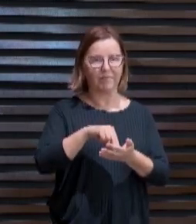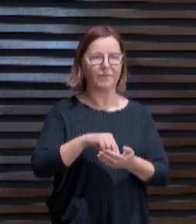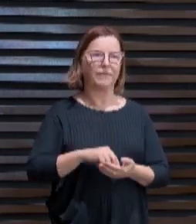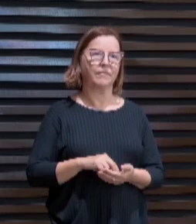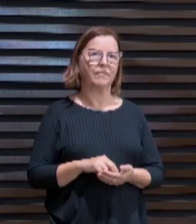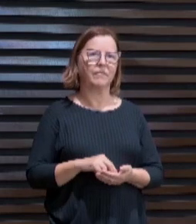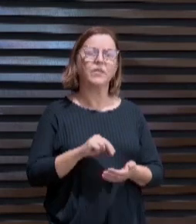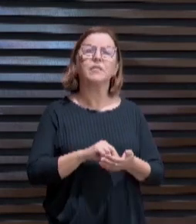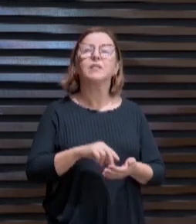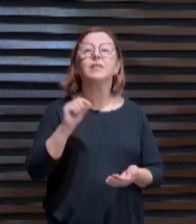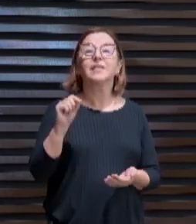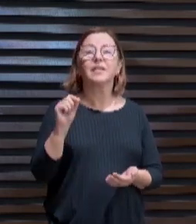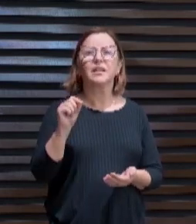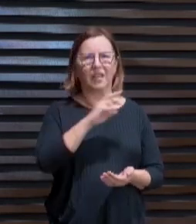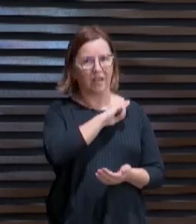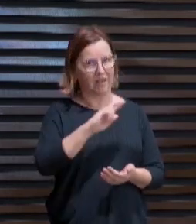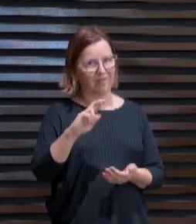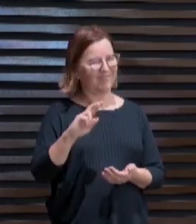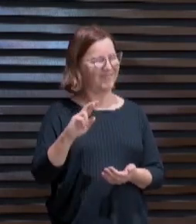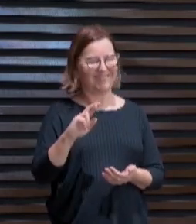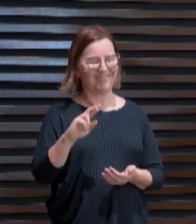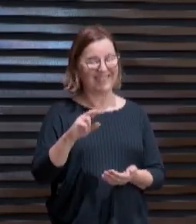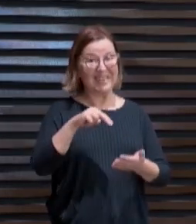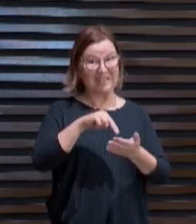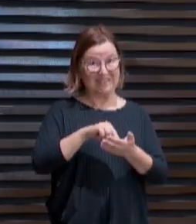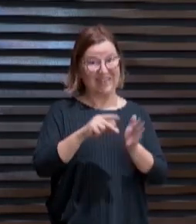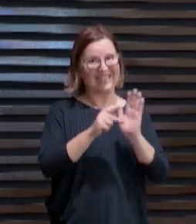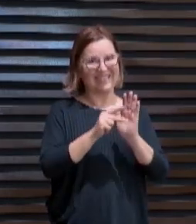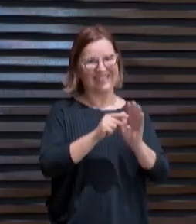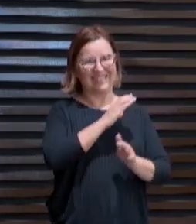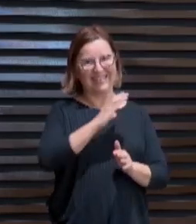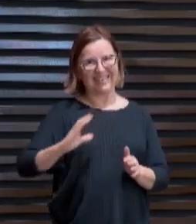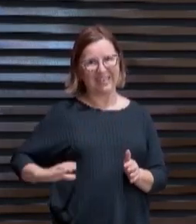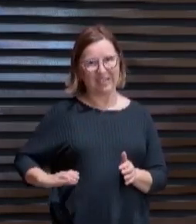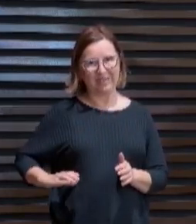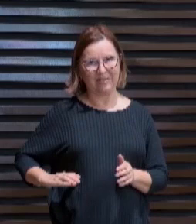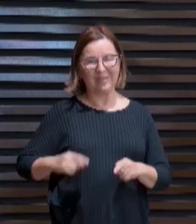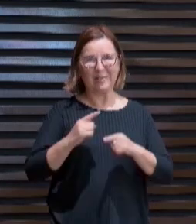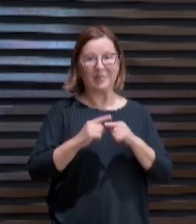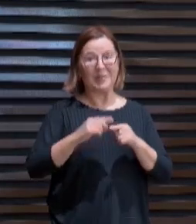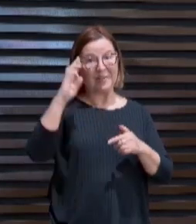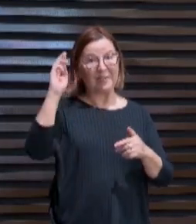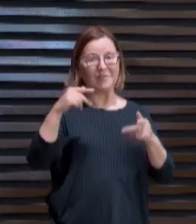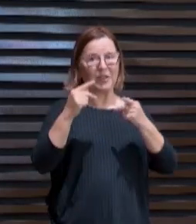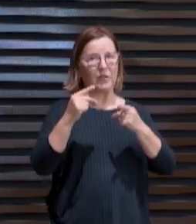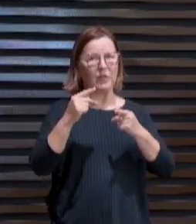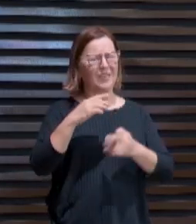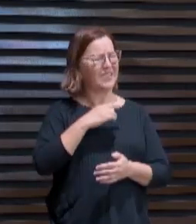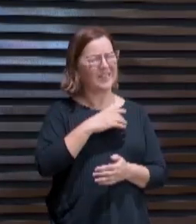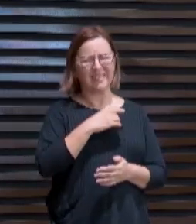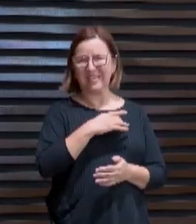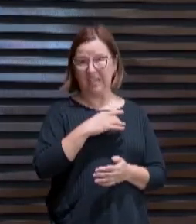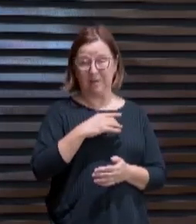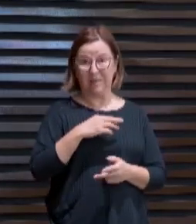Firmado em quê? Na religião? Não, firmado no próprio Cristo. E o próprio Cristo nos diz, não tema as coisas que tem de